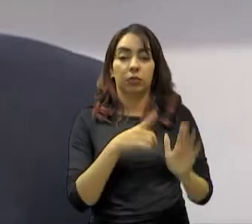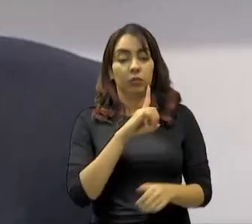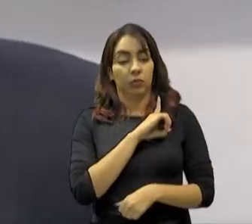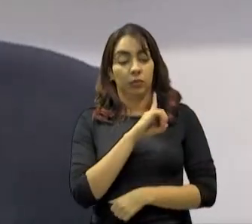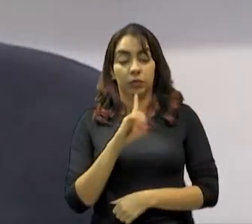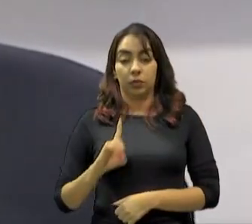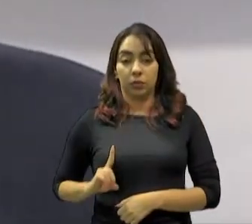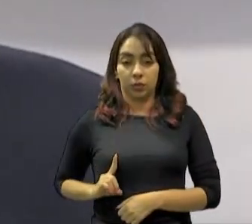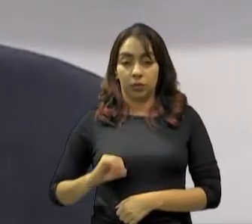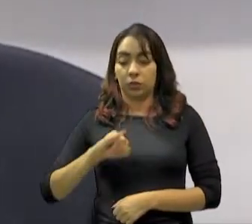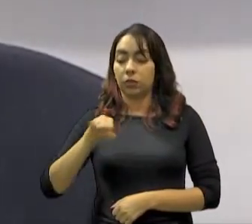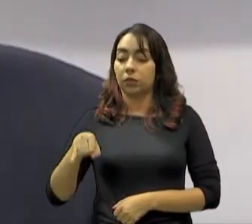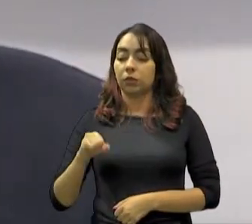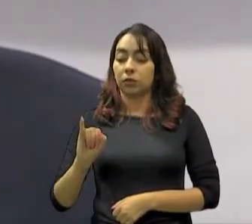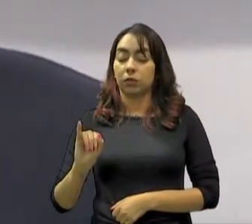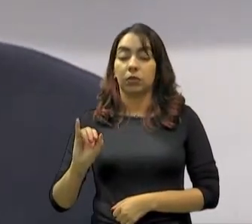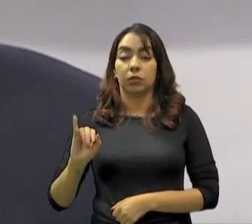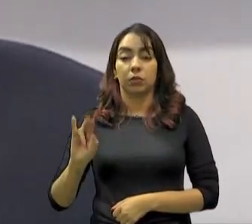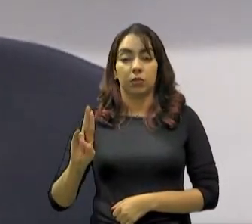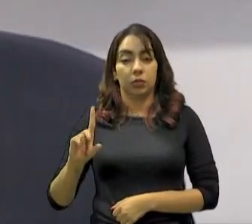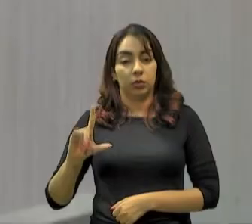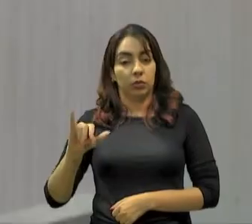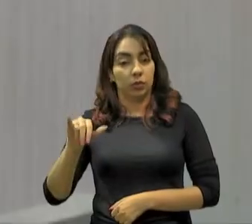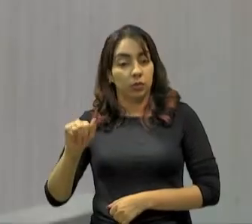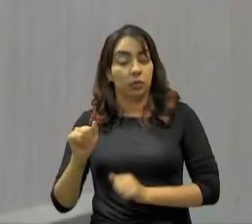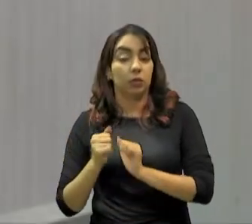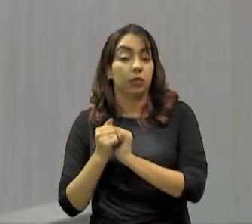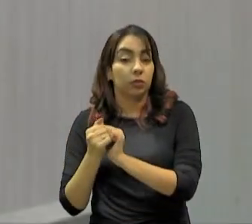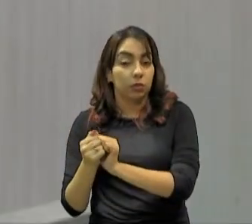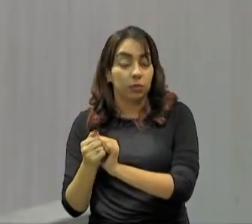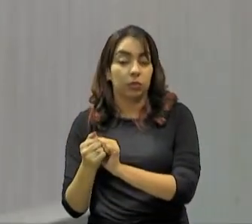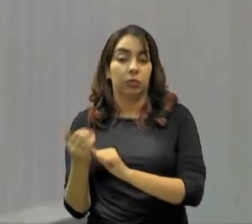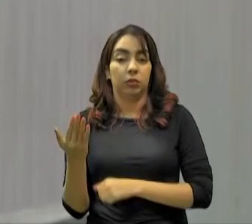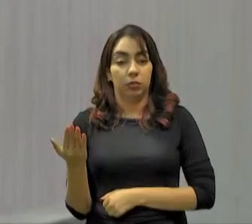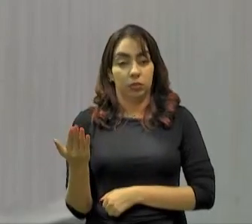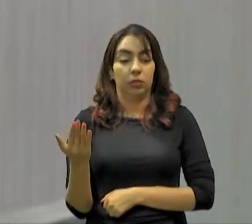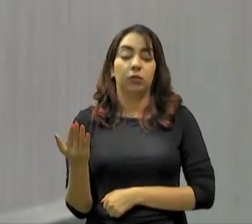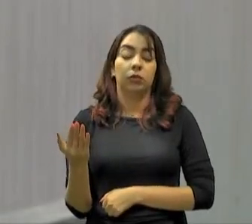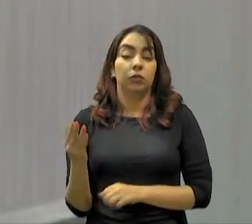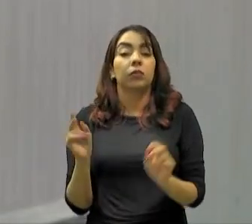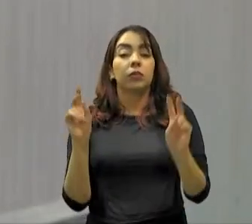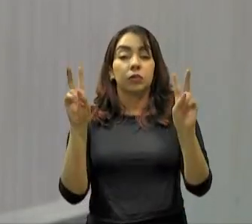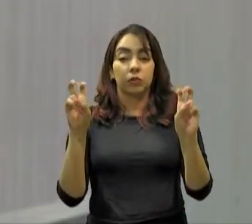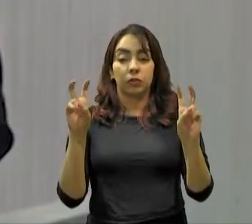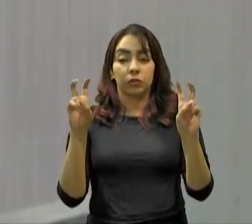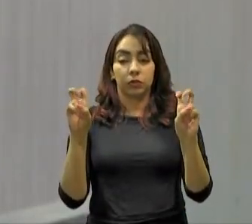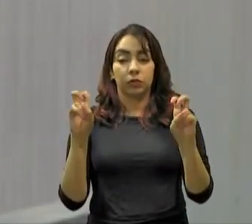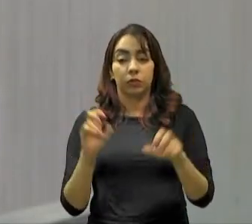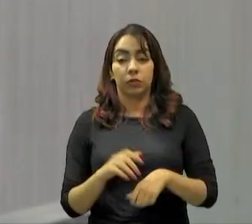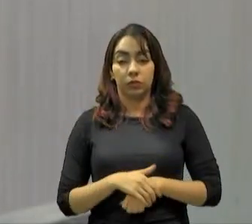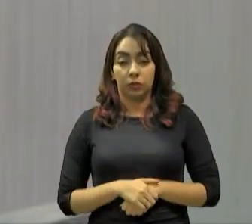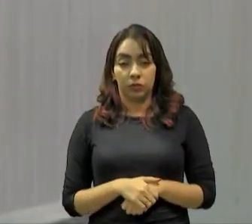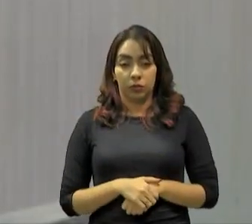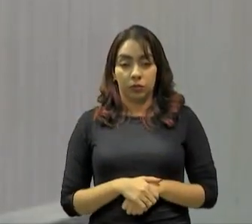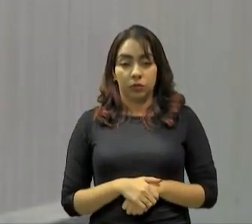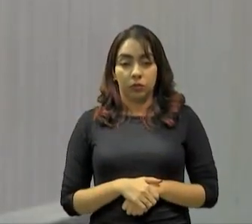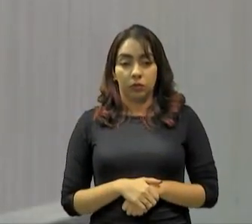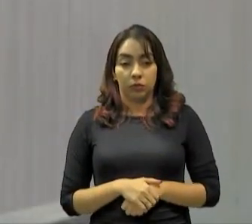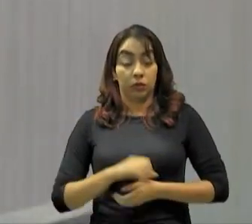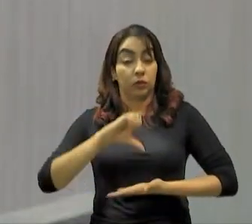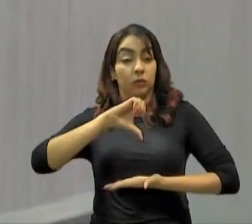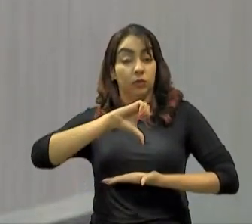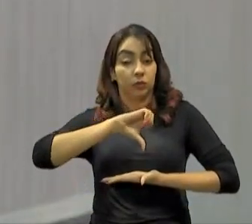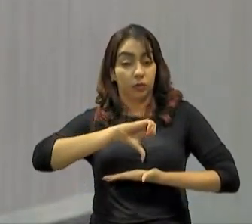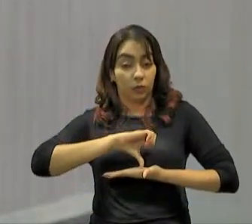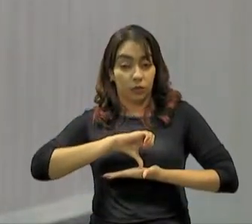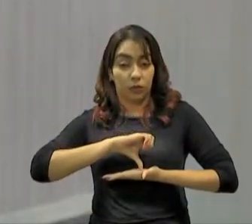em coautoria com os deputados Antônio Granja e de Assis Diniz, trata da criação e implantação de um centro oncológico no